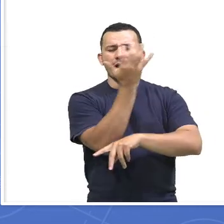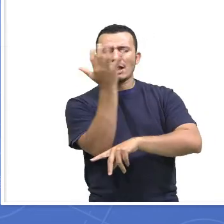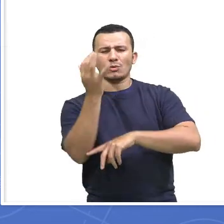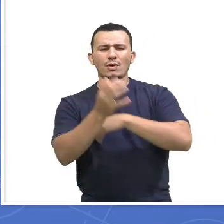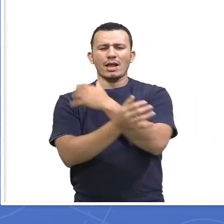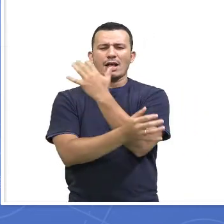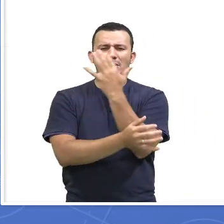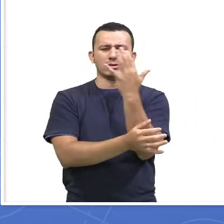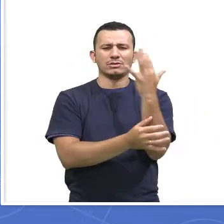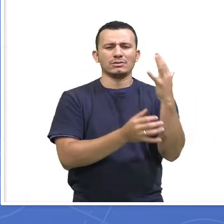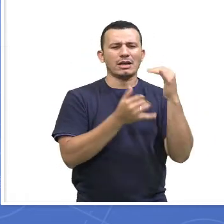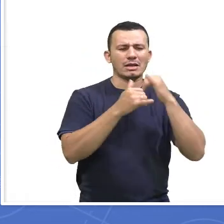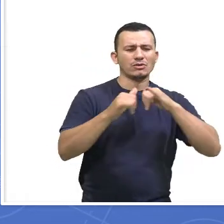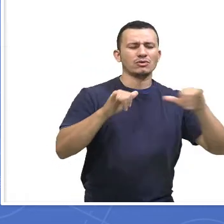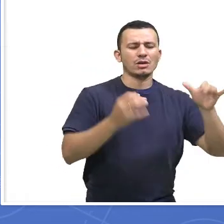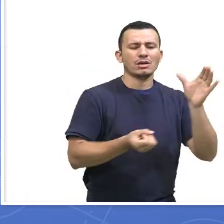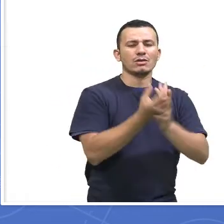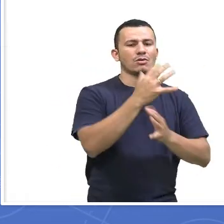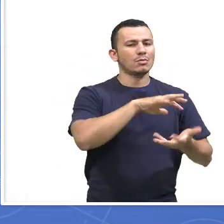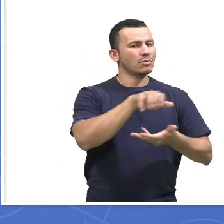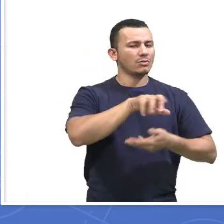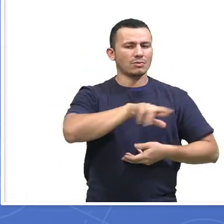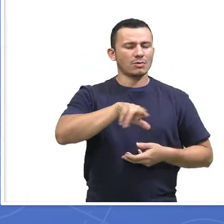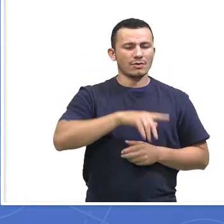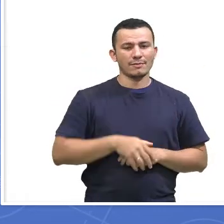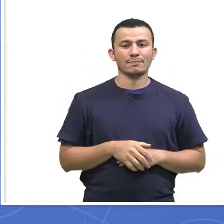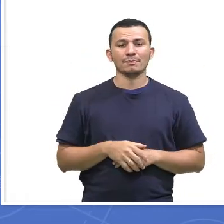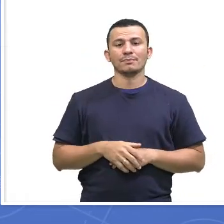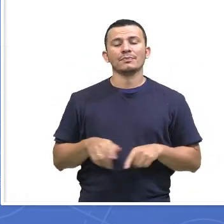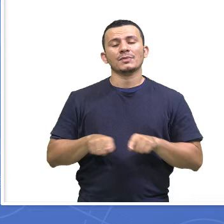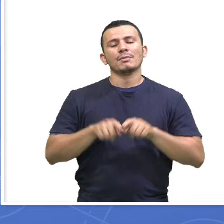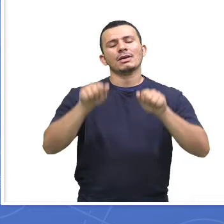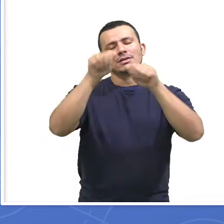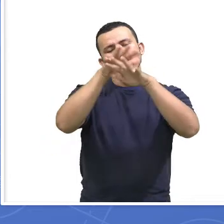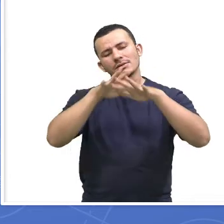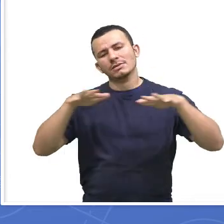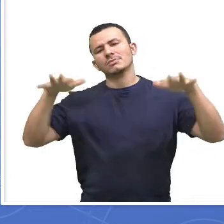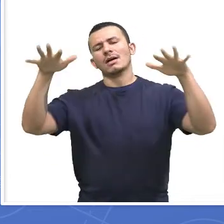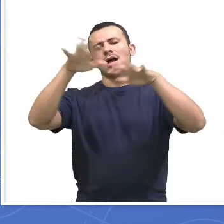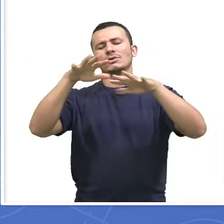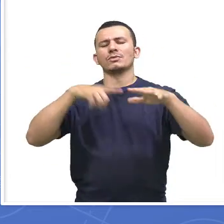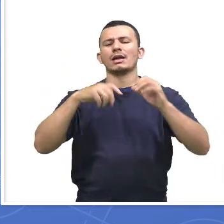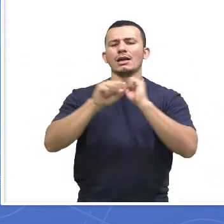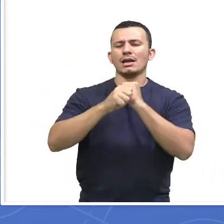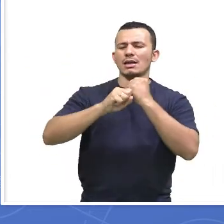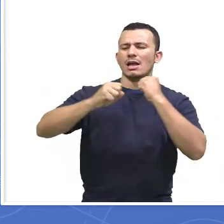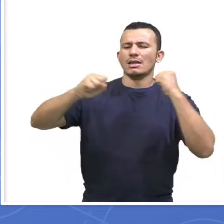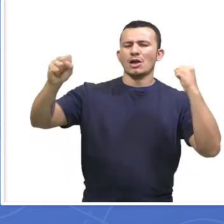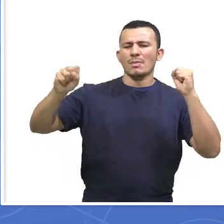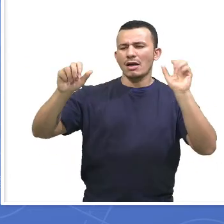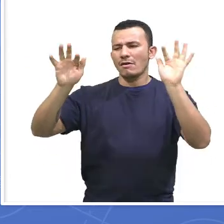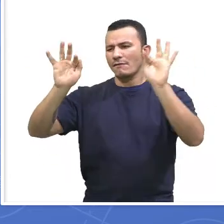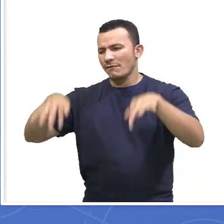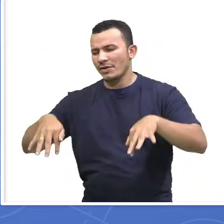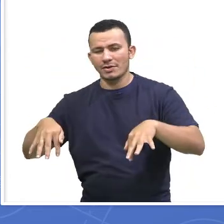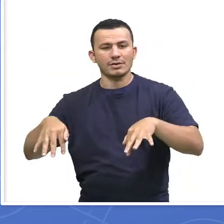diziam? Que um espaço finito, ou seja, seu tamanho era ilimitado.